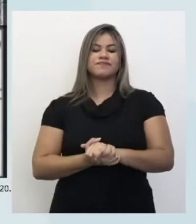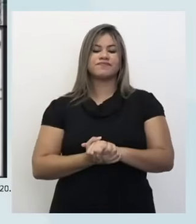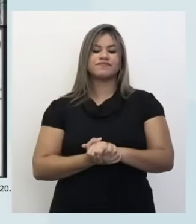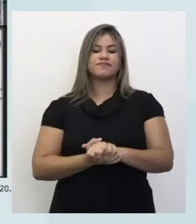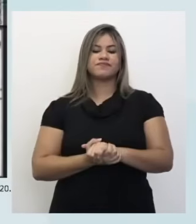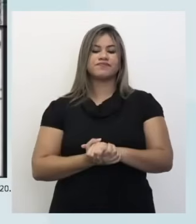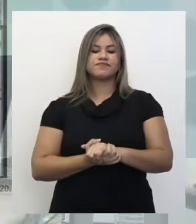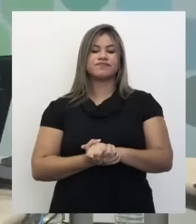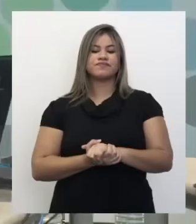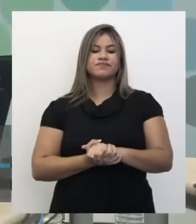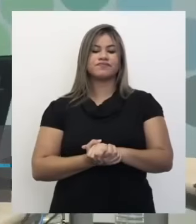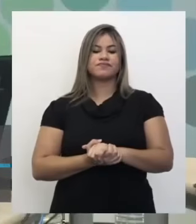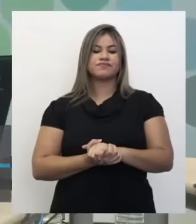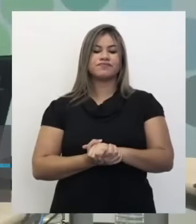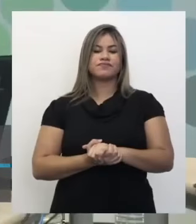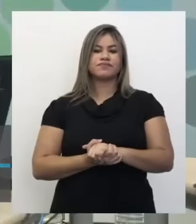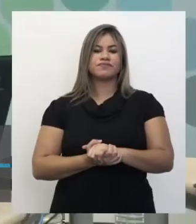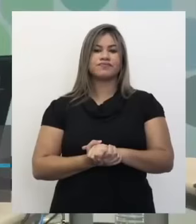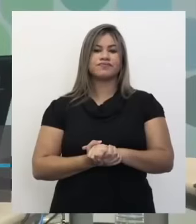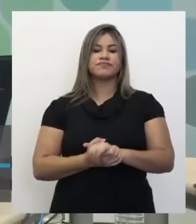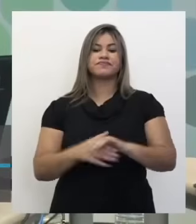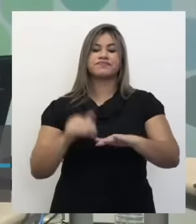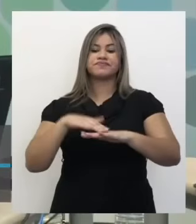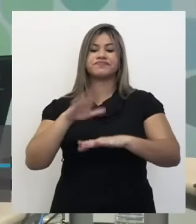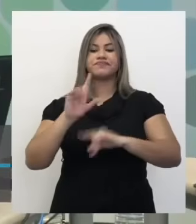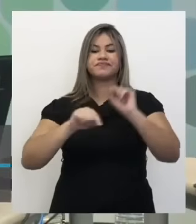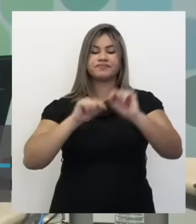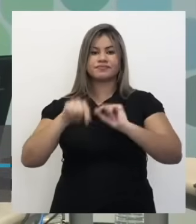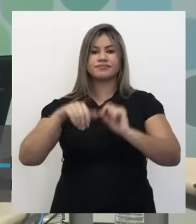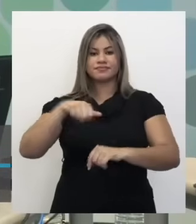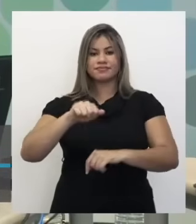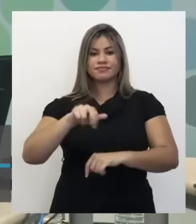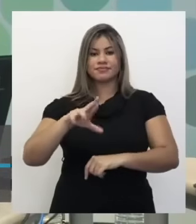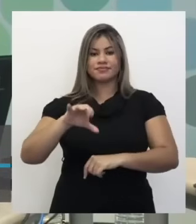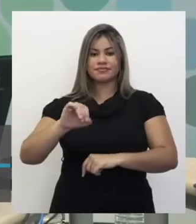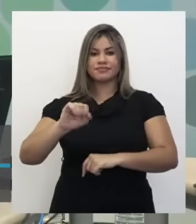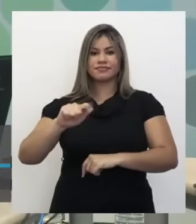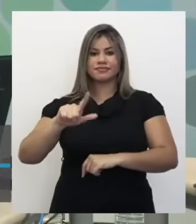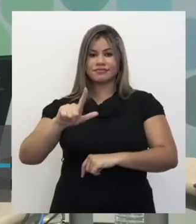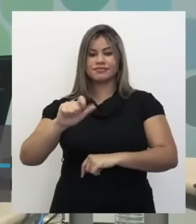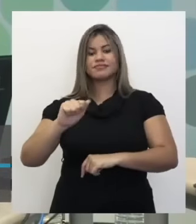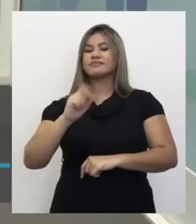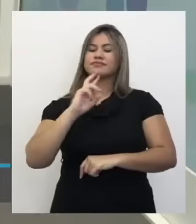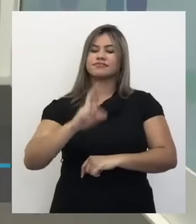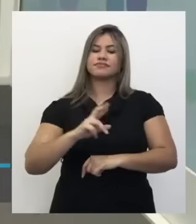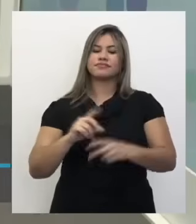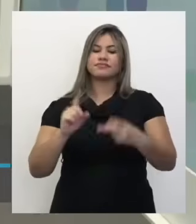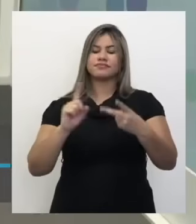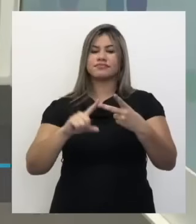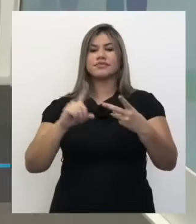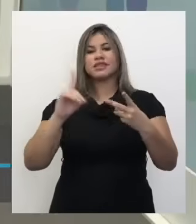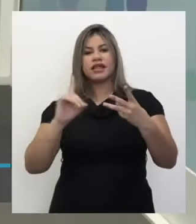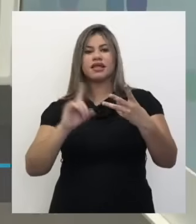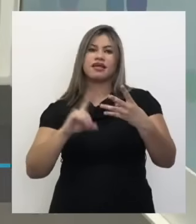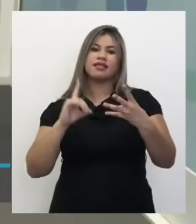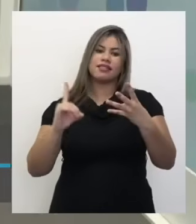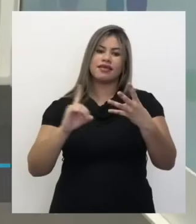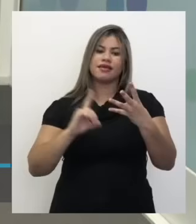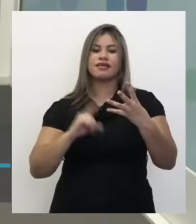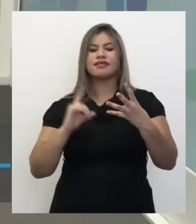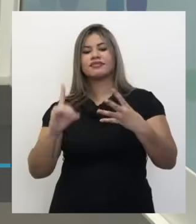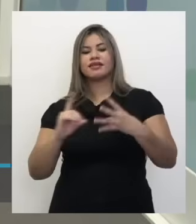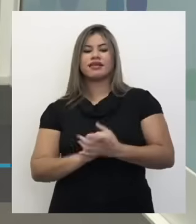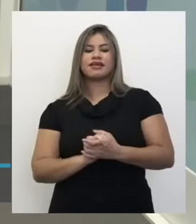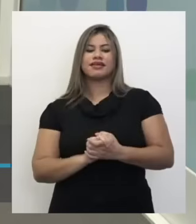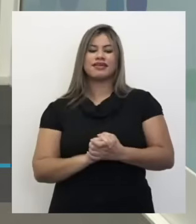Deixa eu ver. Quem mais? Eles estão colocando isso. Mas aquilo